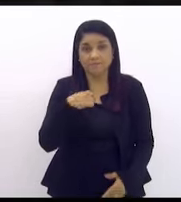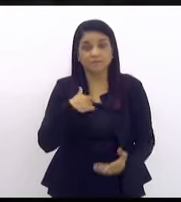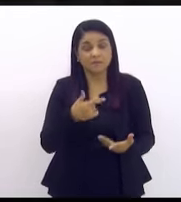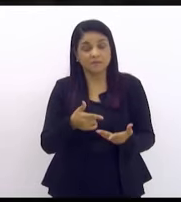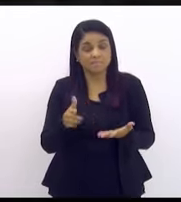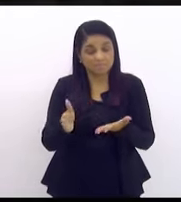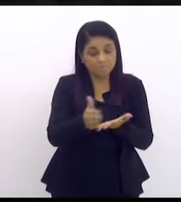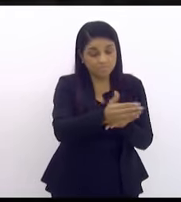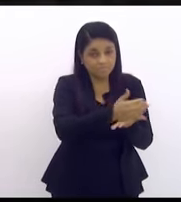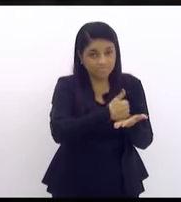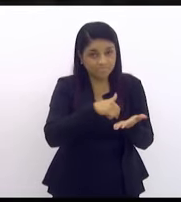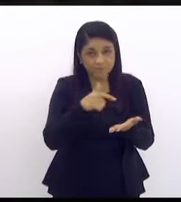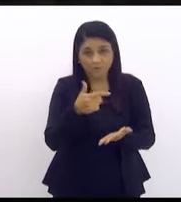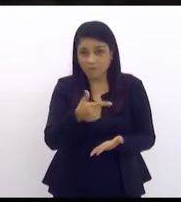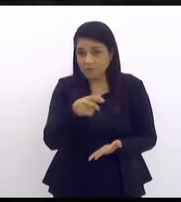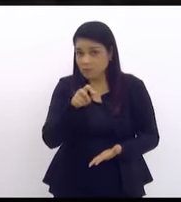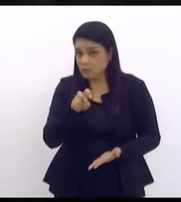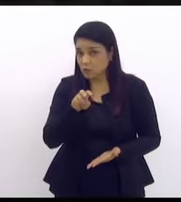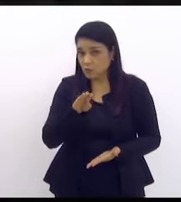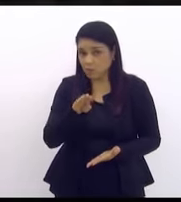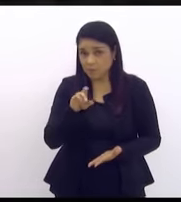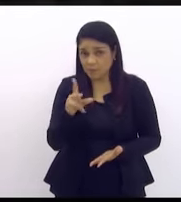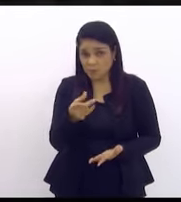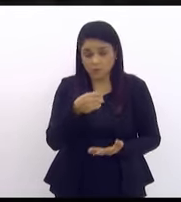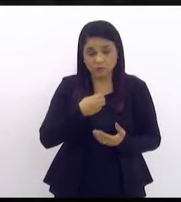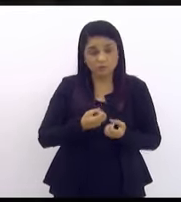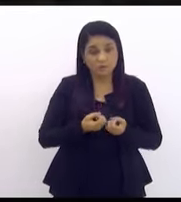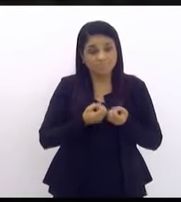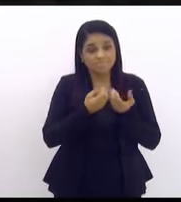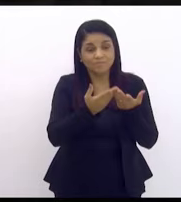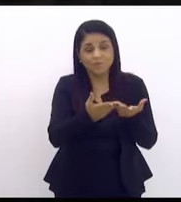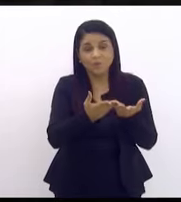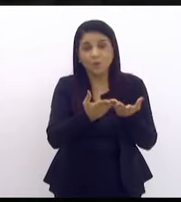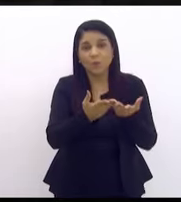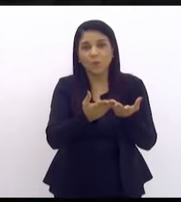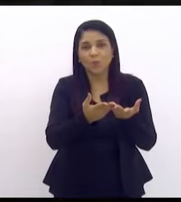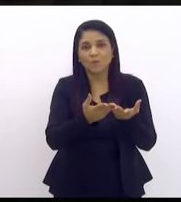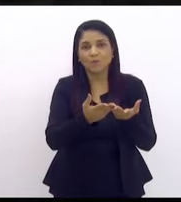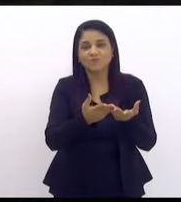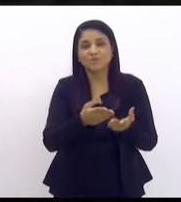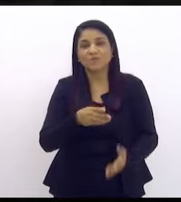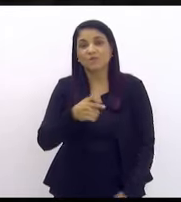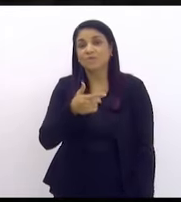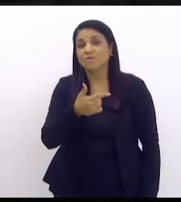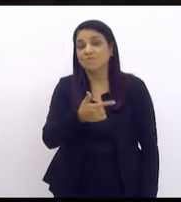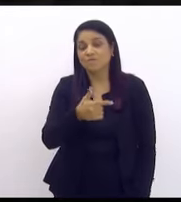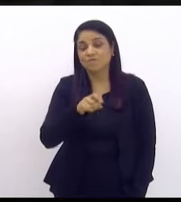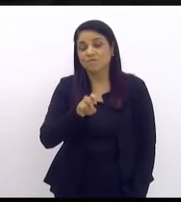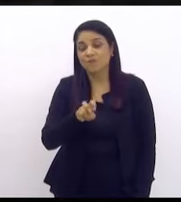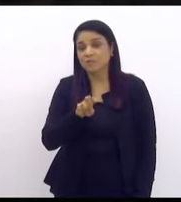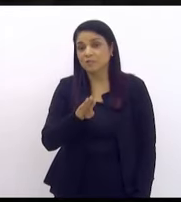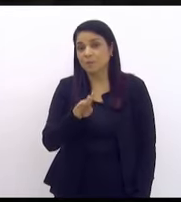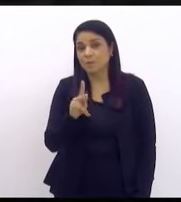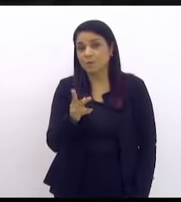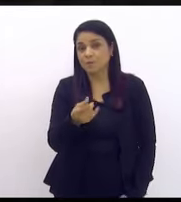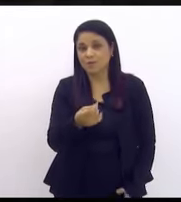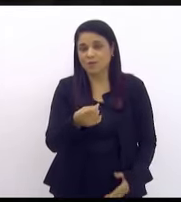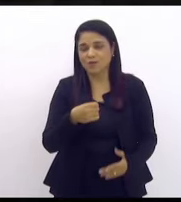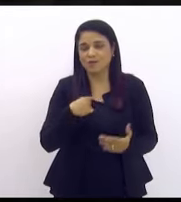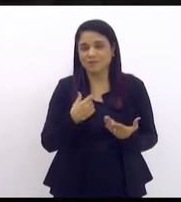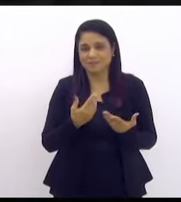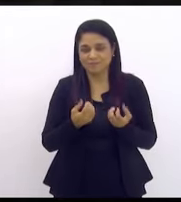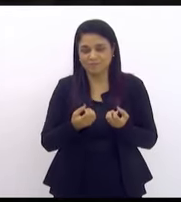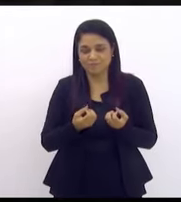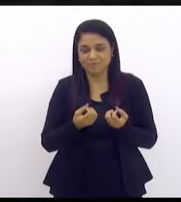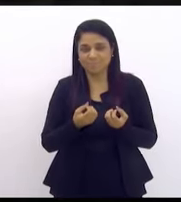em benefícios fiscais que foram dados pelo governo do Estado, 25 bilhões. Outra contradição que é importante a